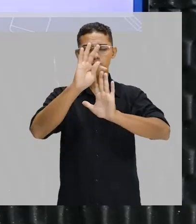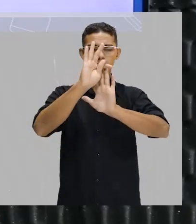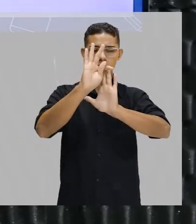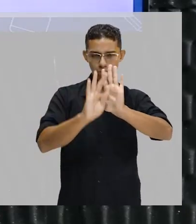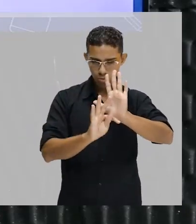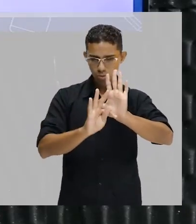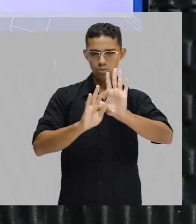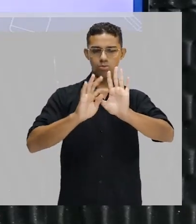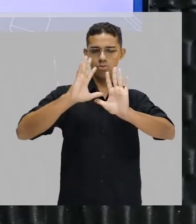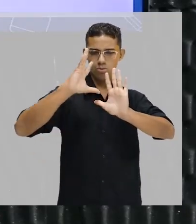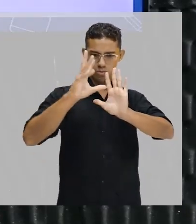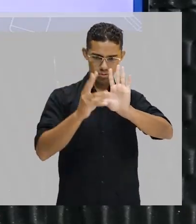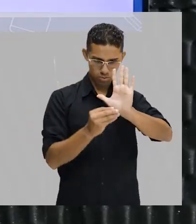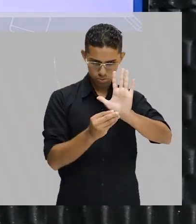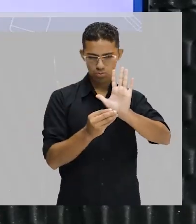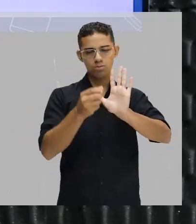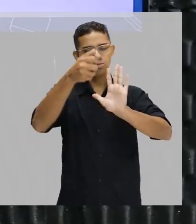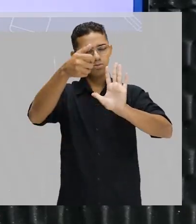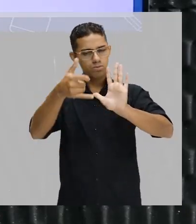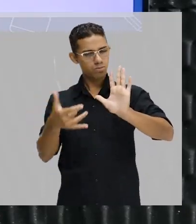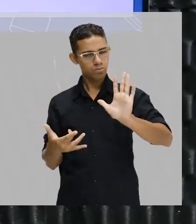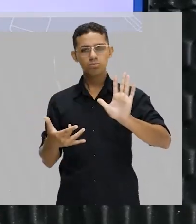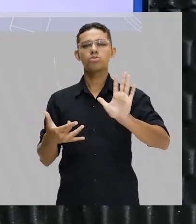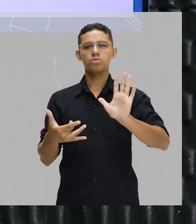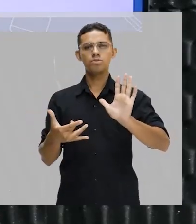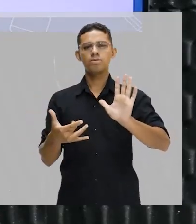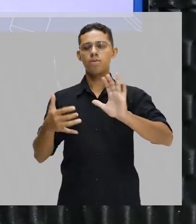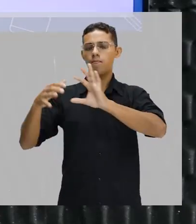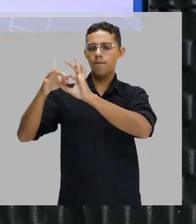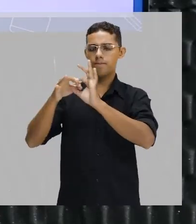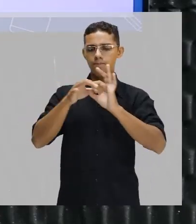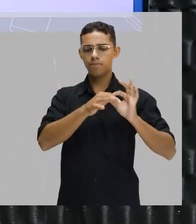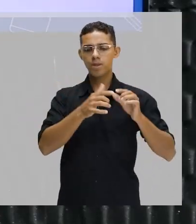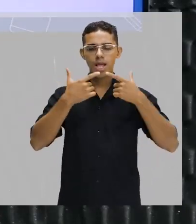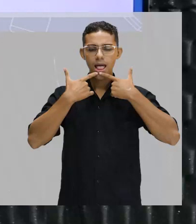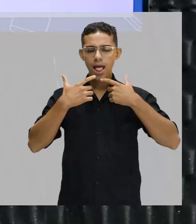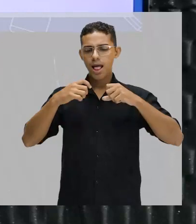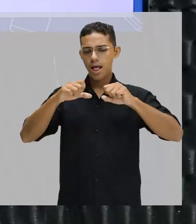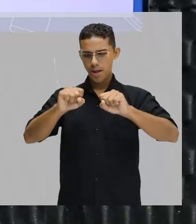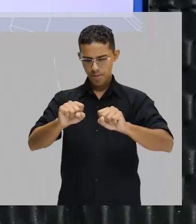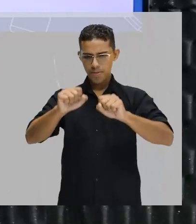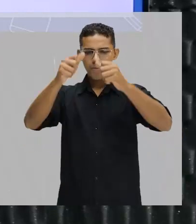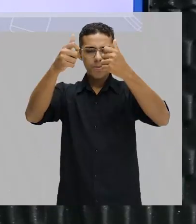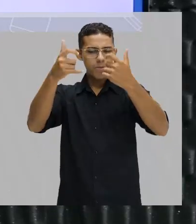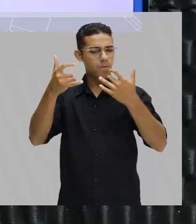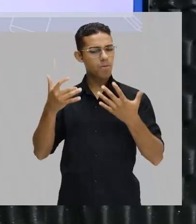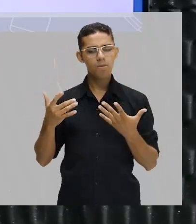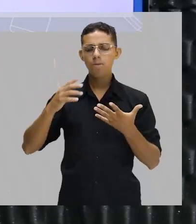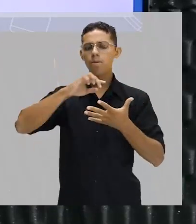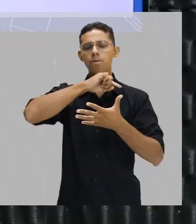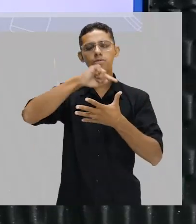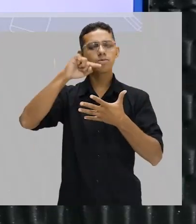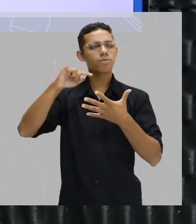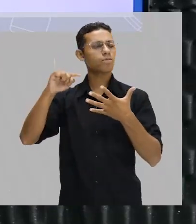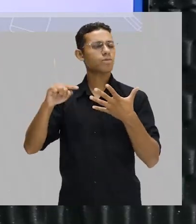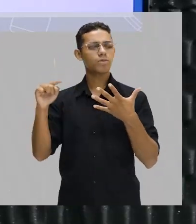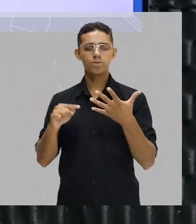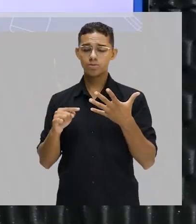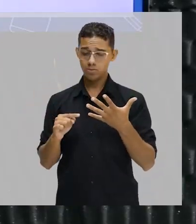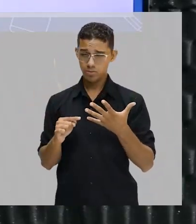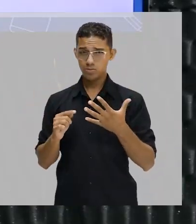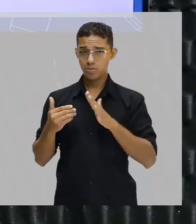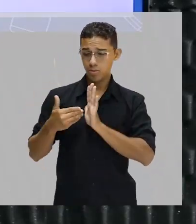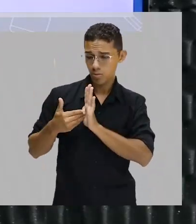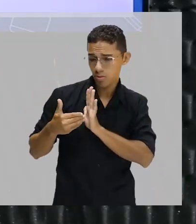em razão do contexto linguístico. Ela pode ocorrer por diversos fatores. Então, ao longo da nossa aula, vocês